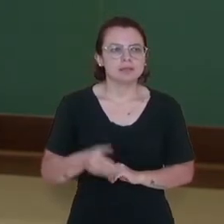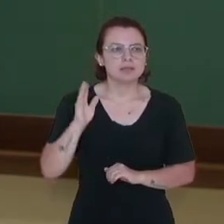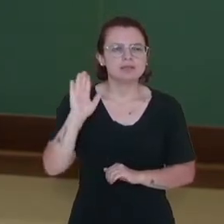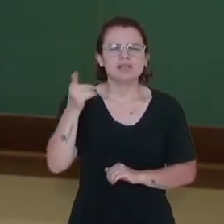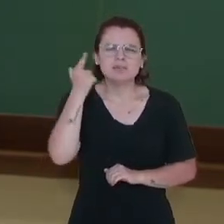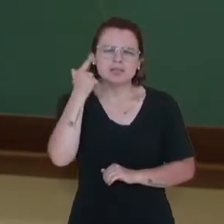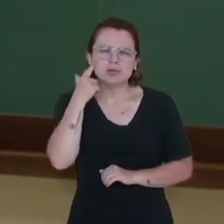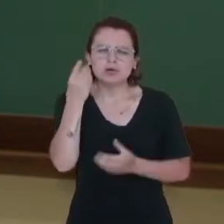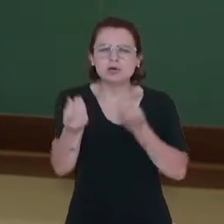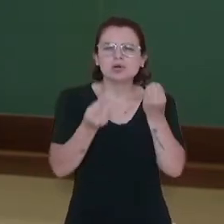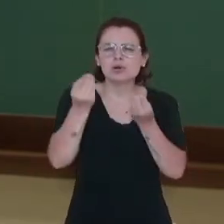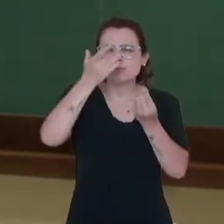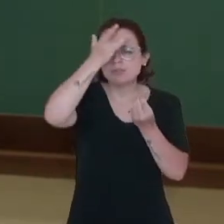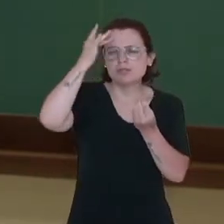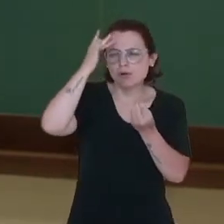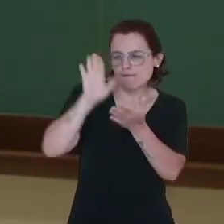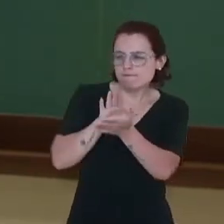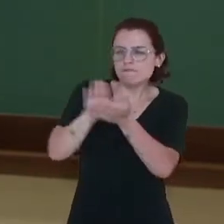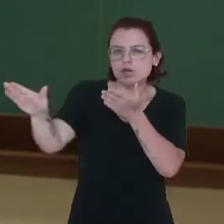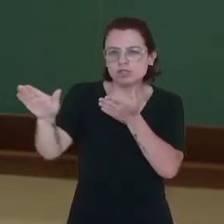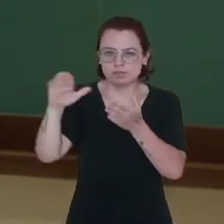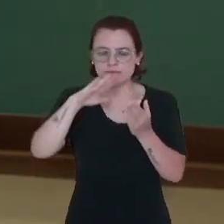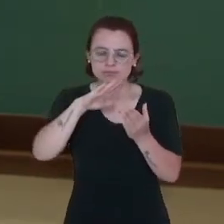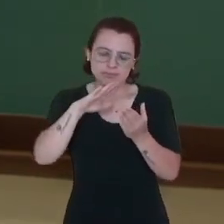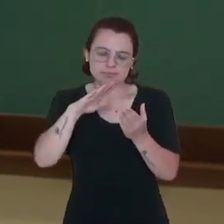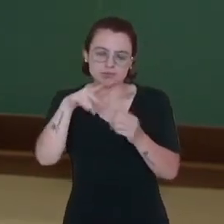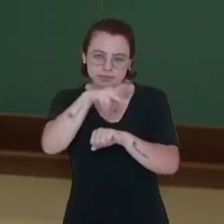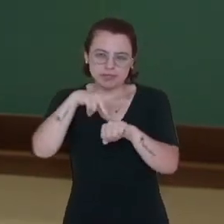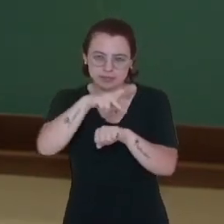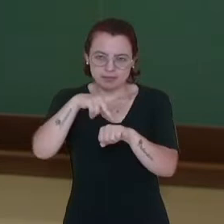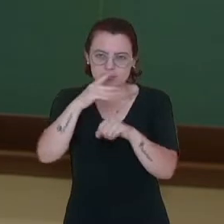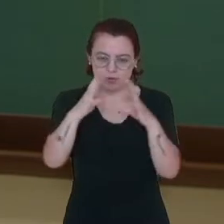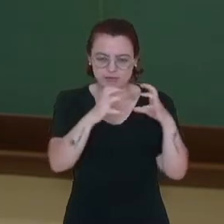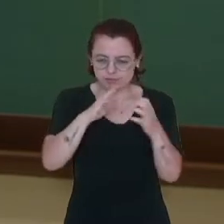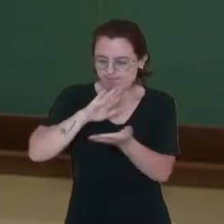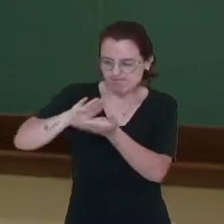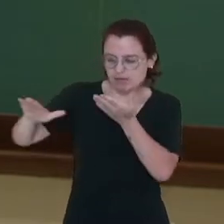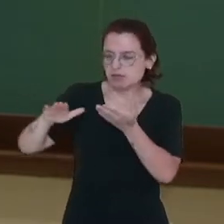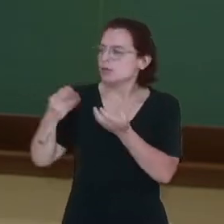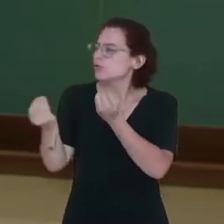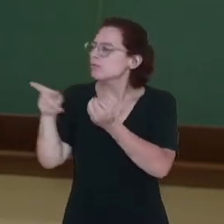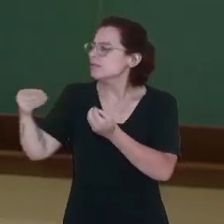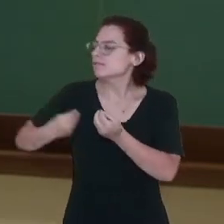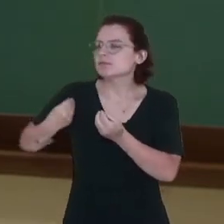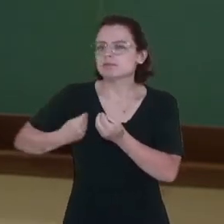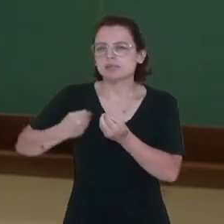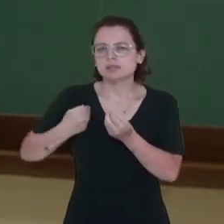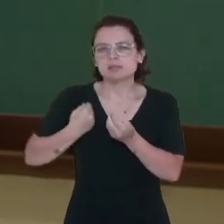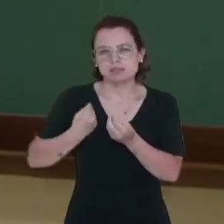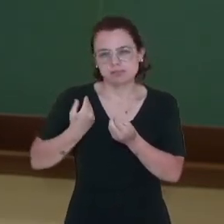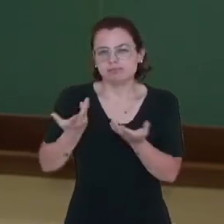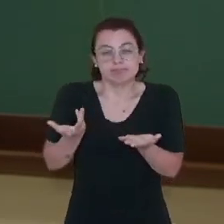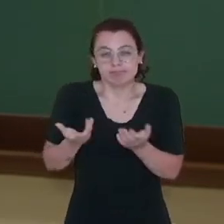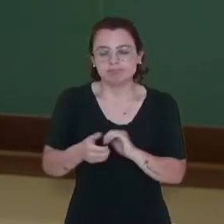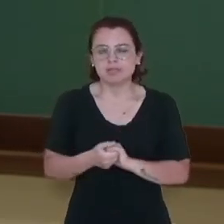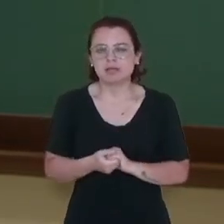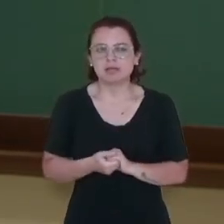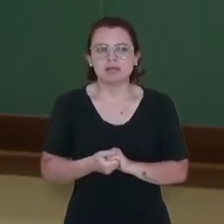as pessoas nesses países, pessoas oprimidas dentro do país, ou então tendo que